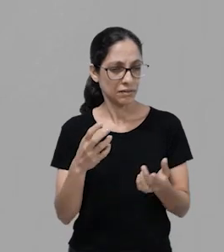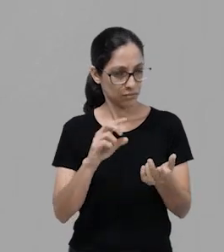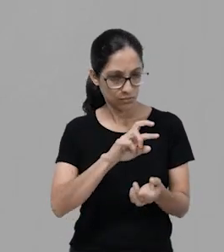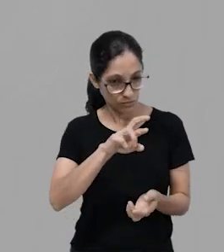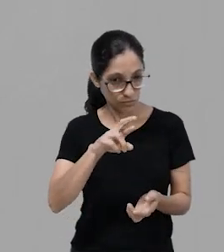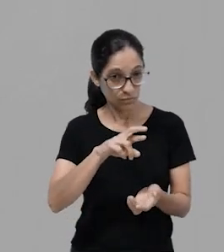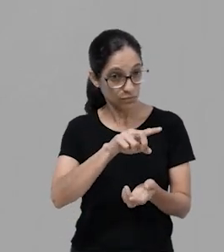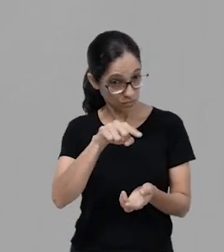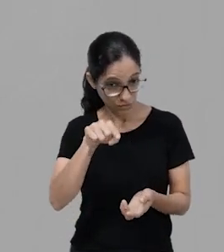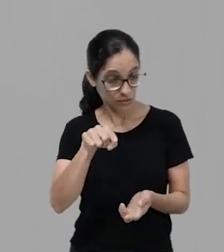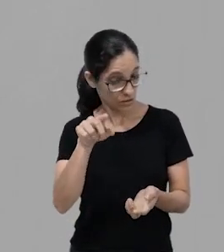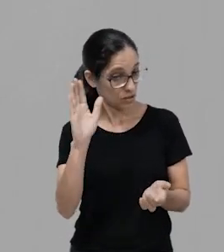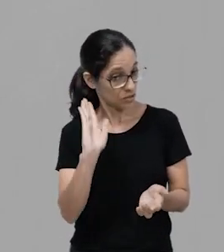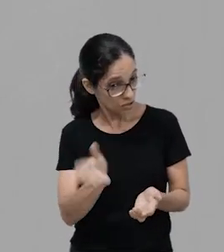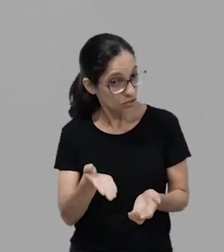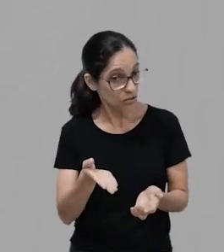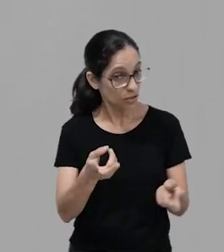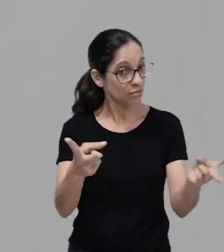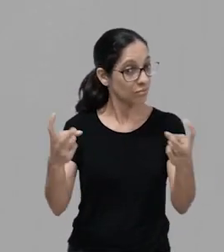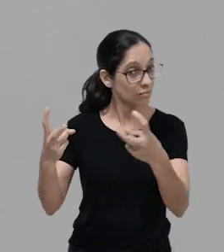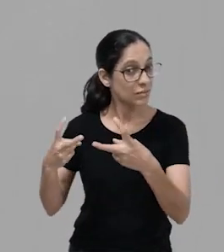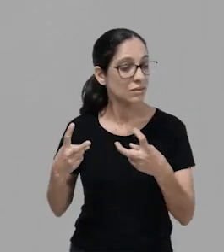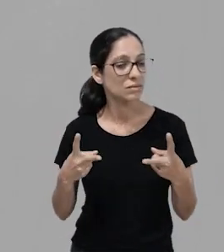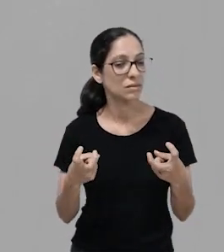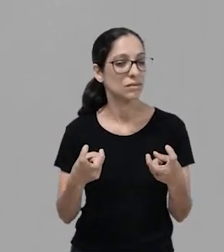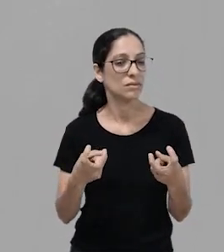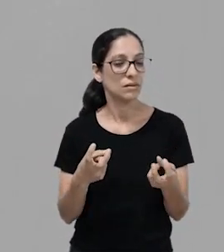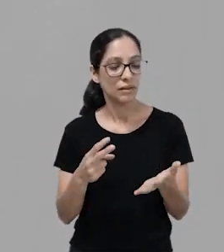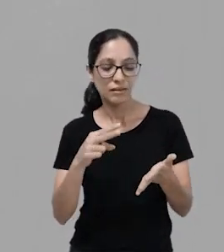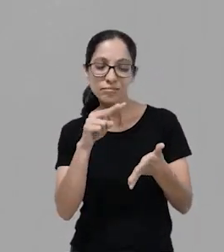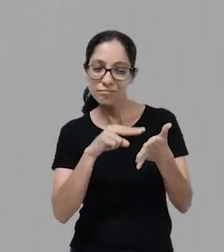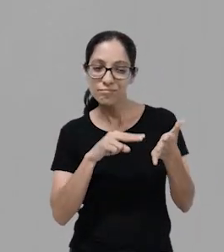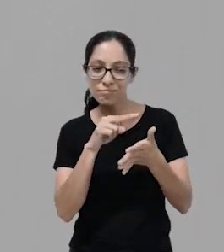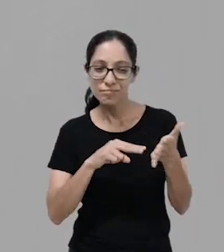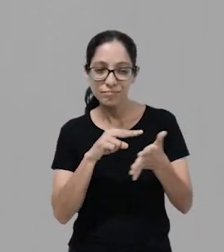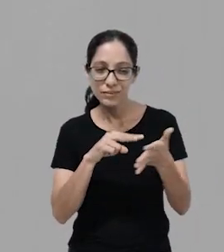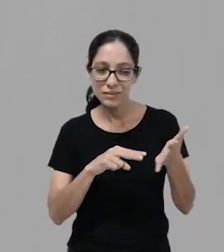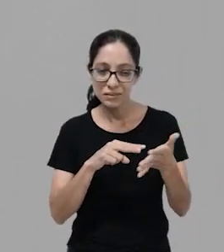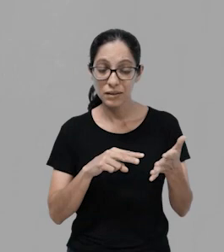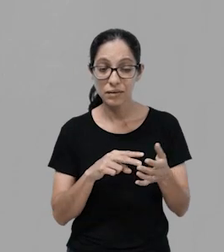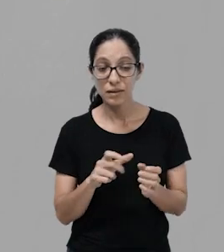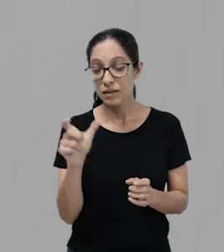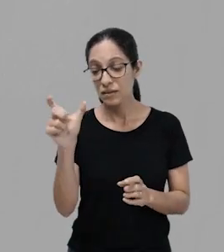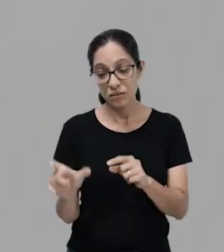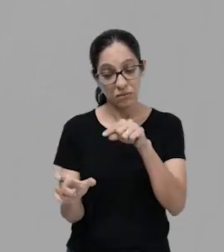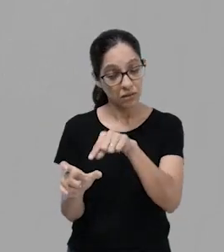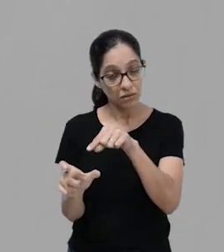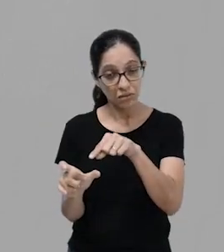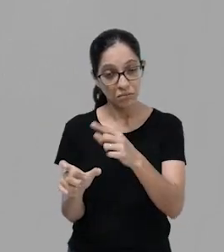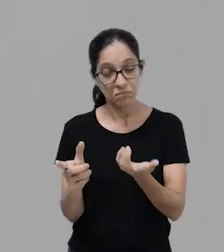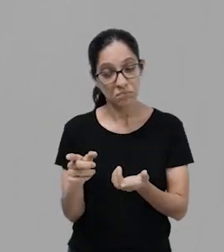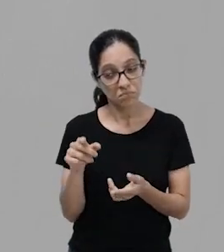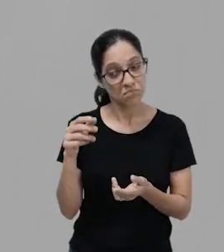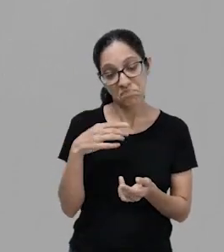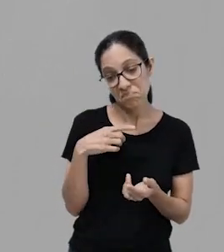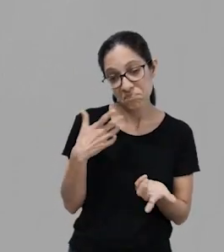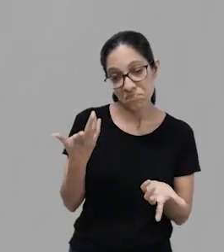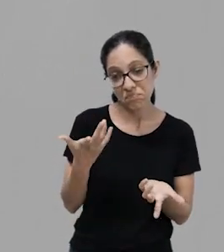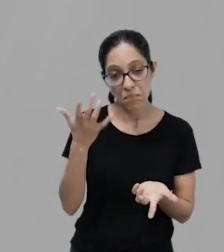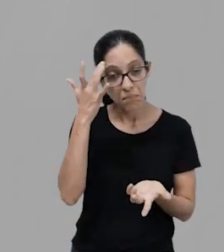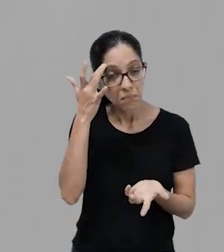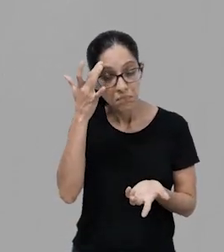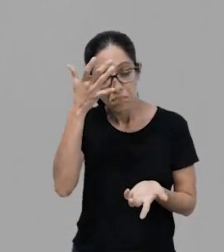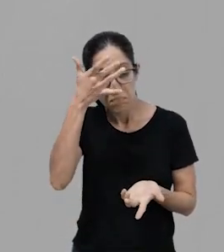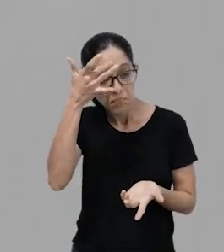Então, esse someone ou somebody significa alguma pessoa ou alguém.